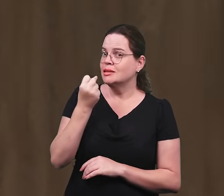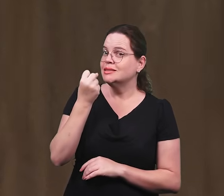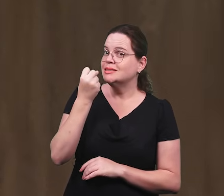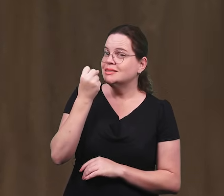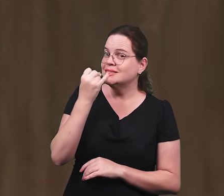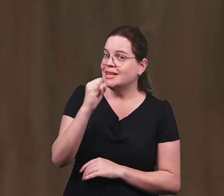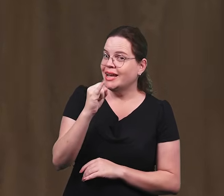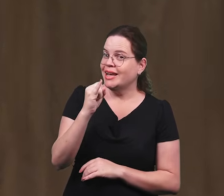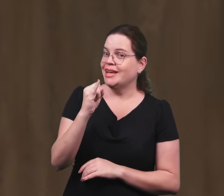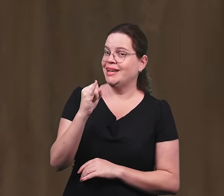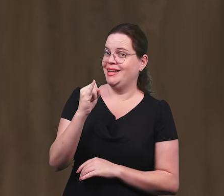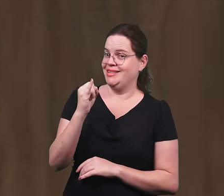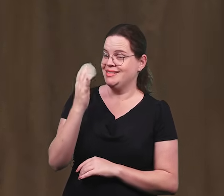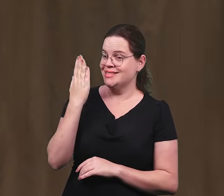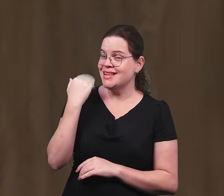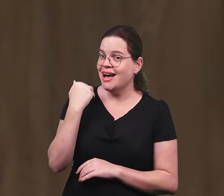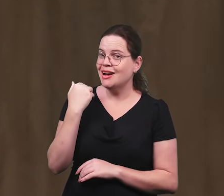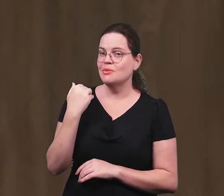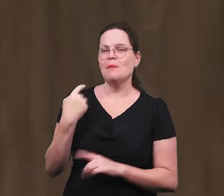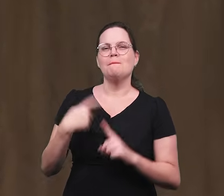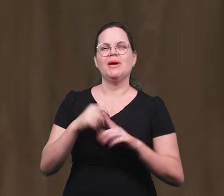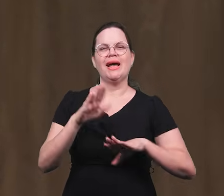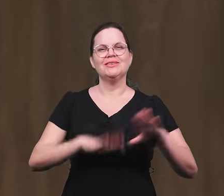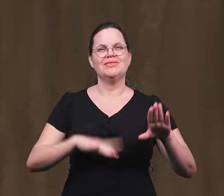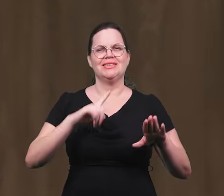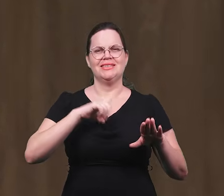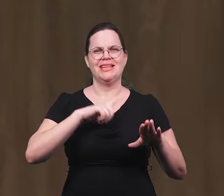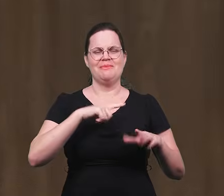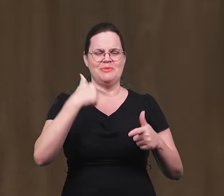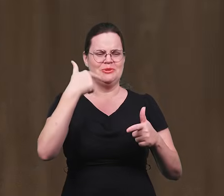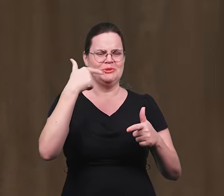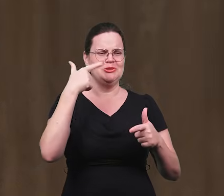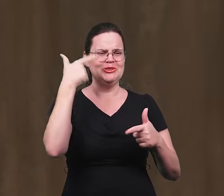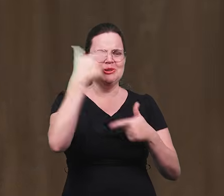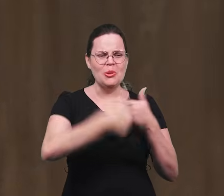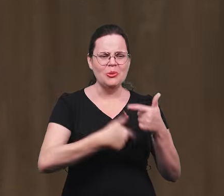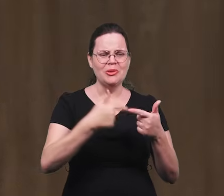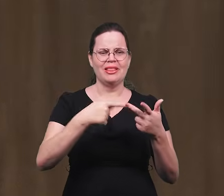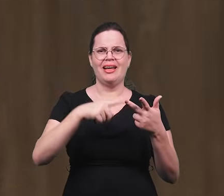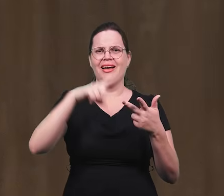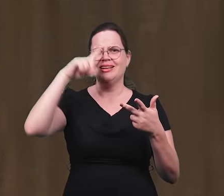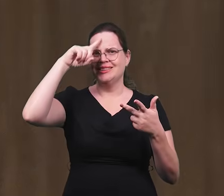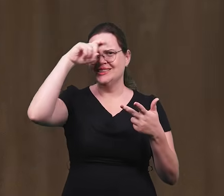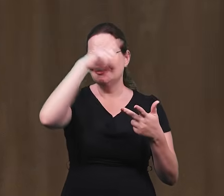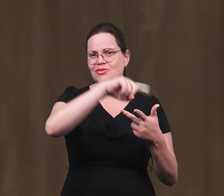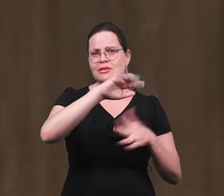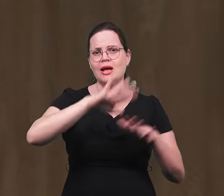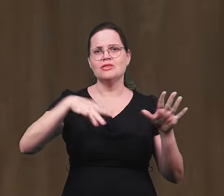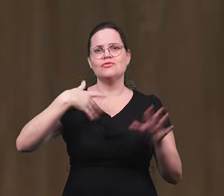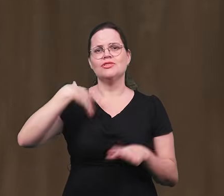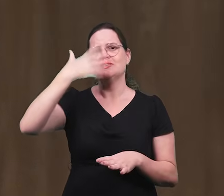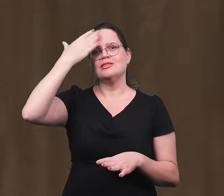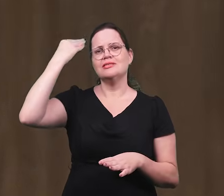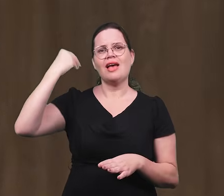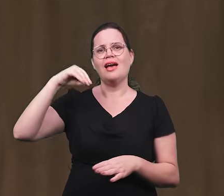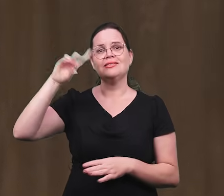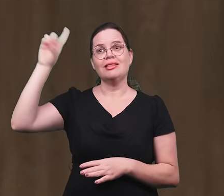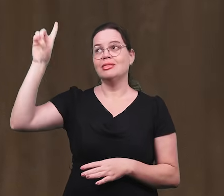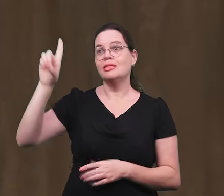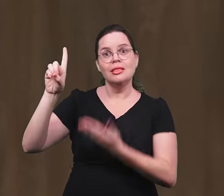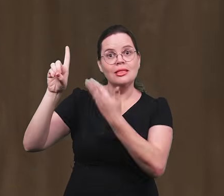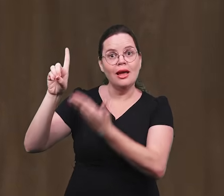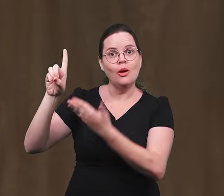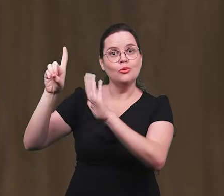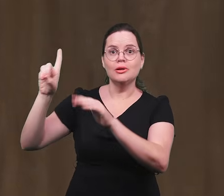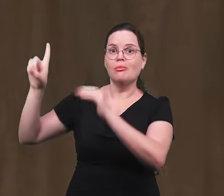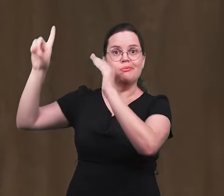cada dia, porque às vezes são tantas as provas da vida, tantas as dificuldades, e às vezes nós nos esquecemos de que quem está ao